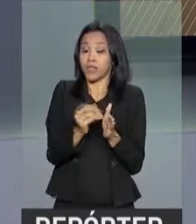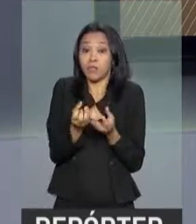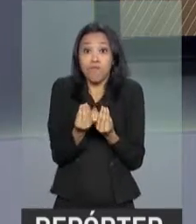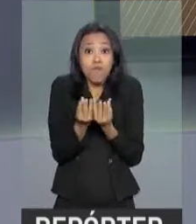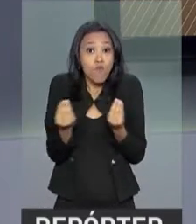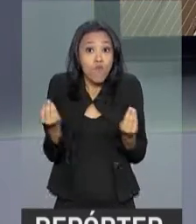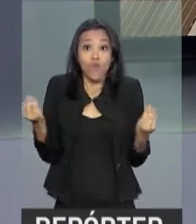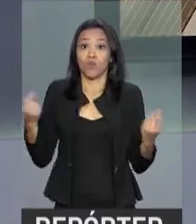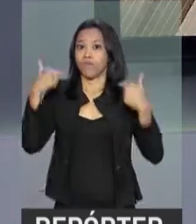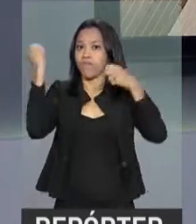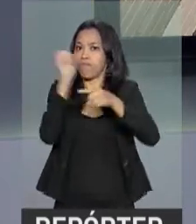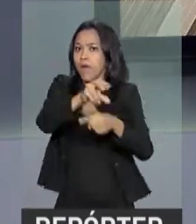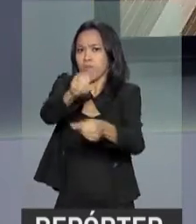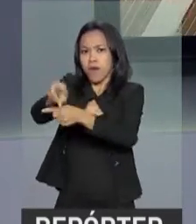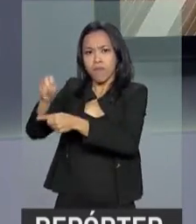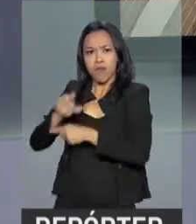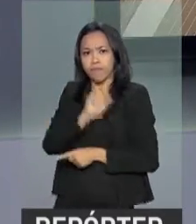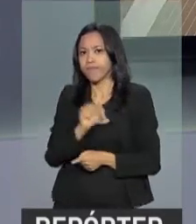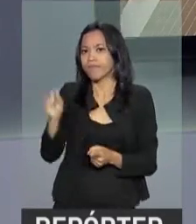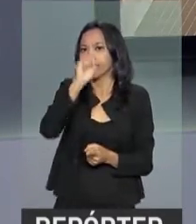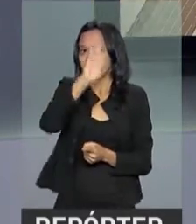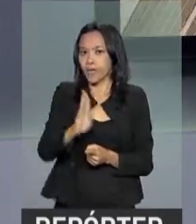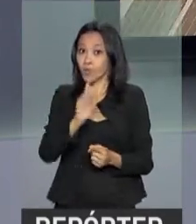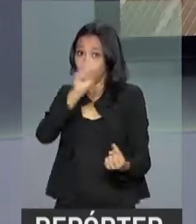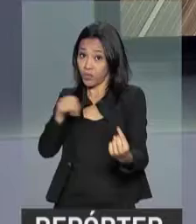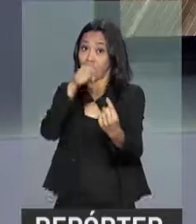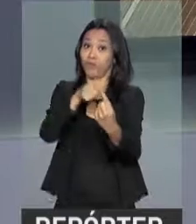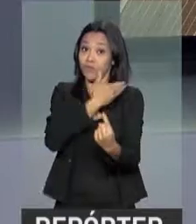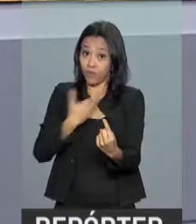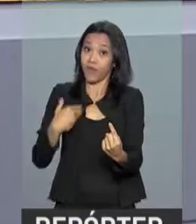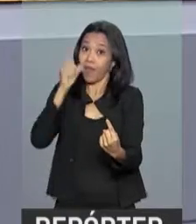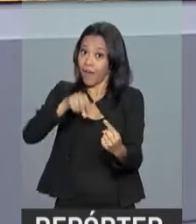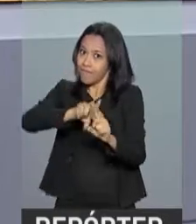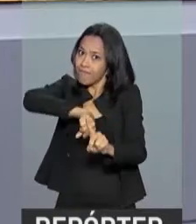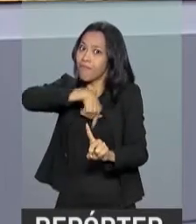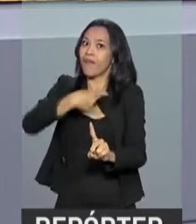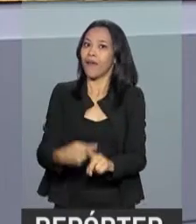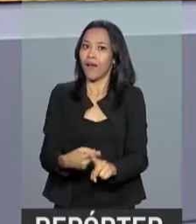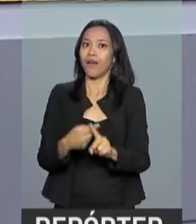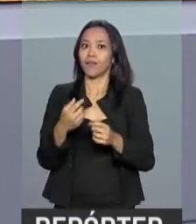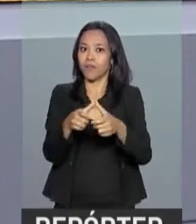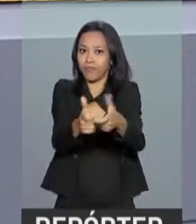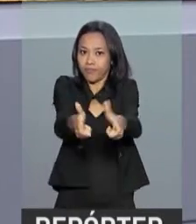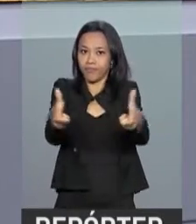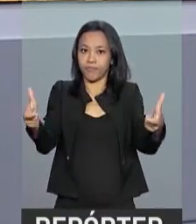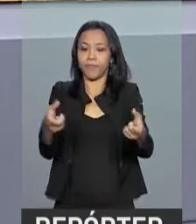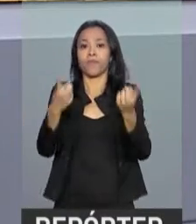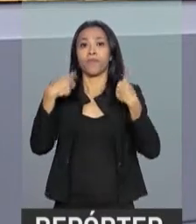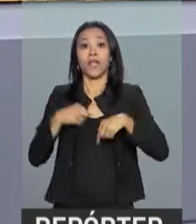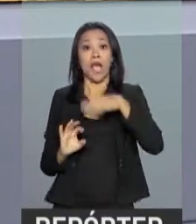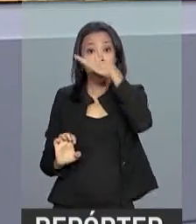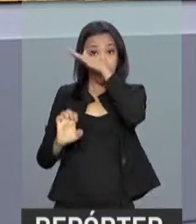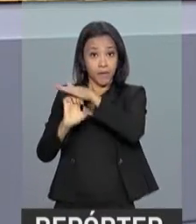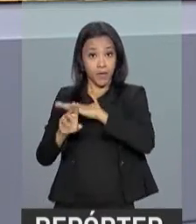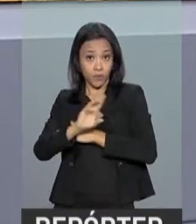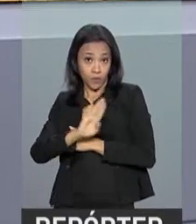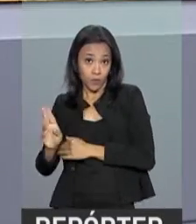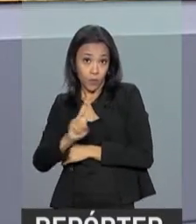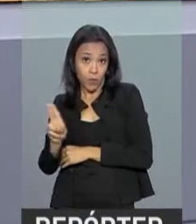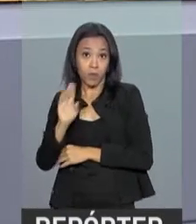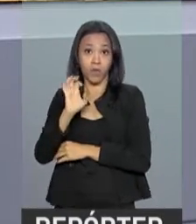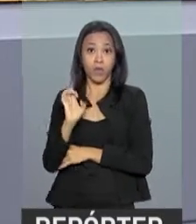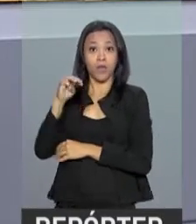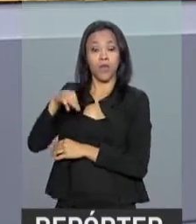ea meta do governo é que o setor cresça ainda mais o fortalecimento da embratur é uma das estratégias para